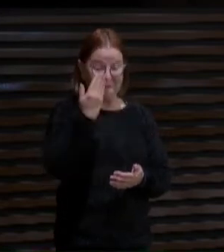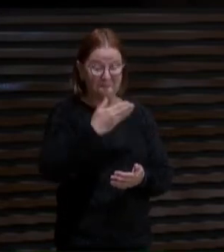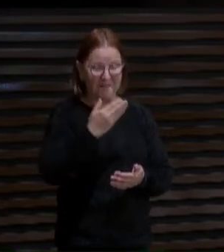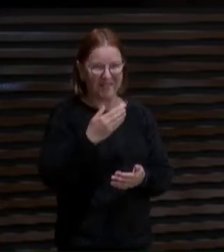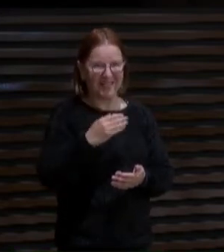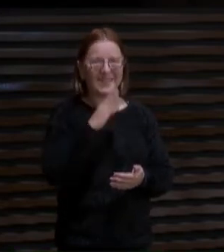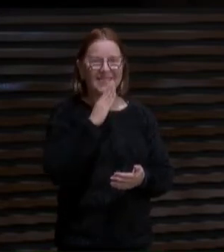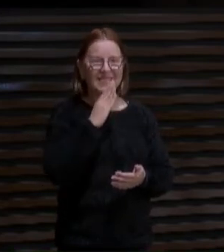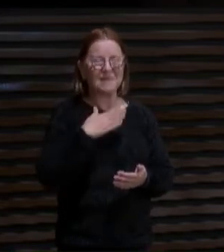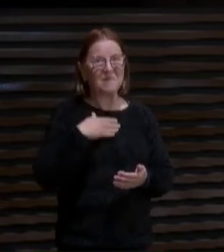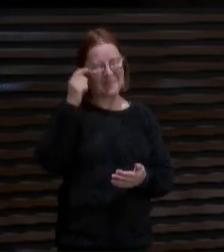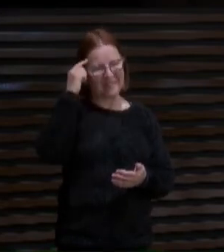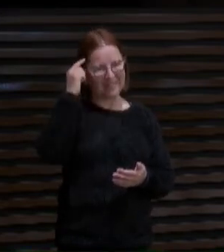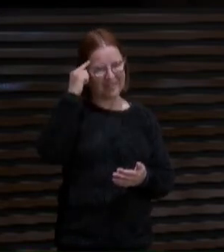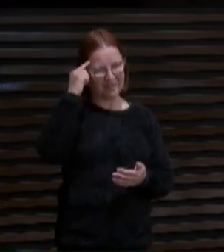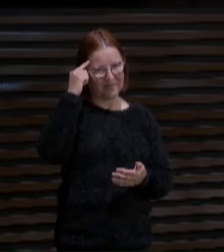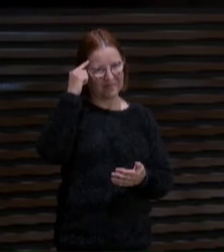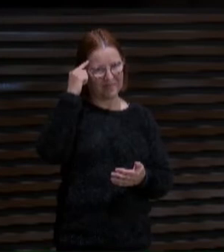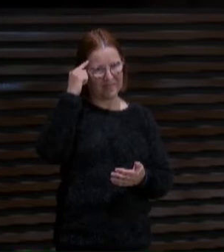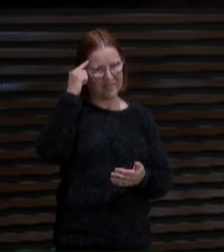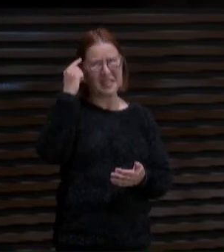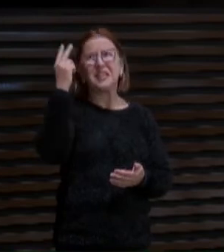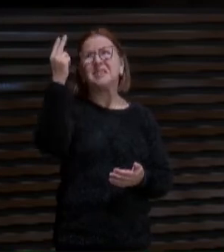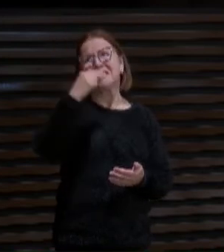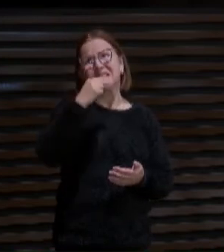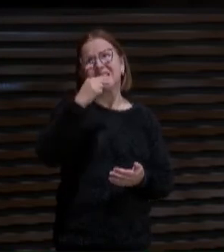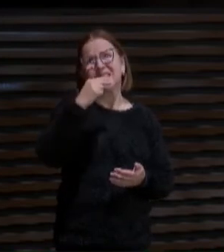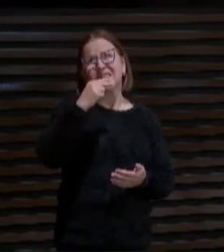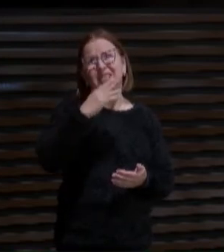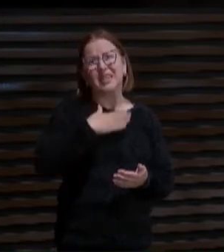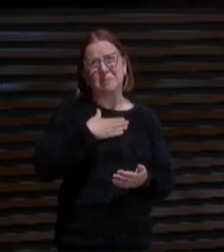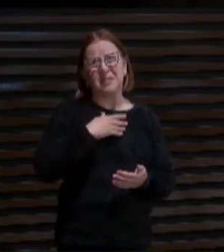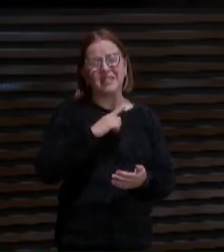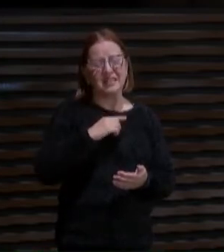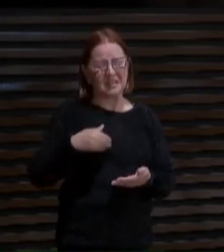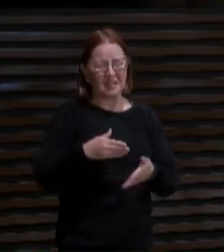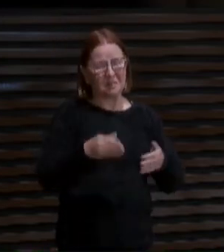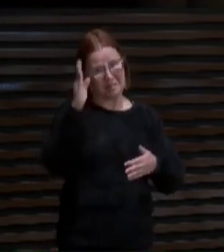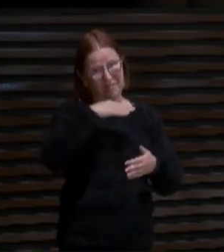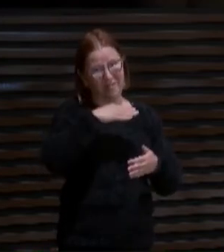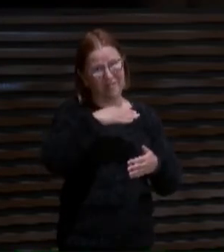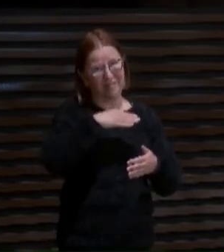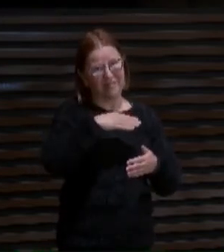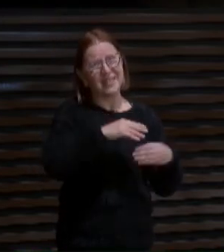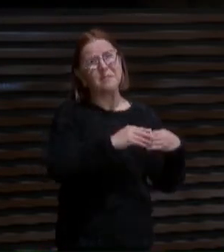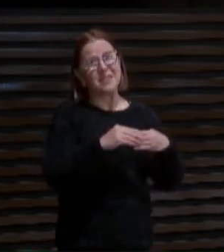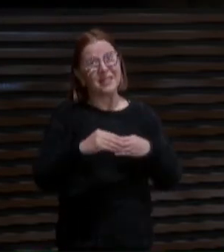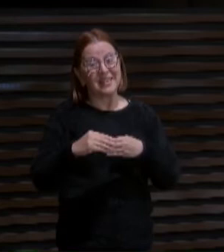me conhece os meus pensamentos Vê se há em mim algum caminho mal e guia-me pelo caminho